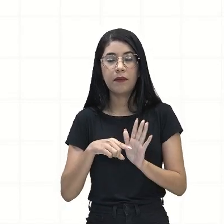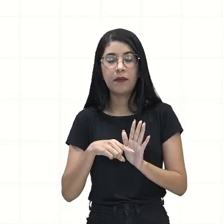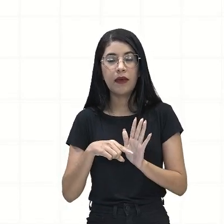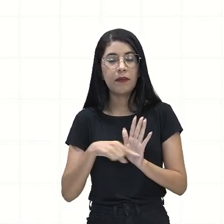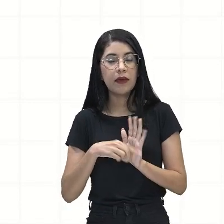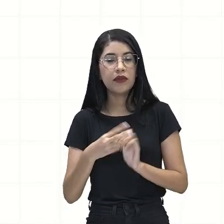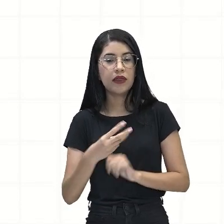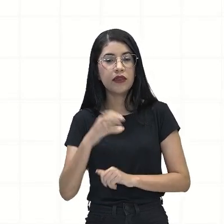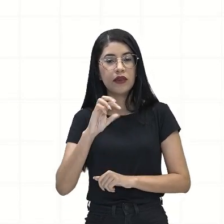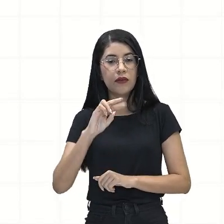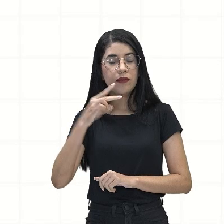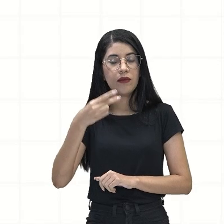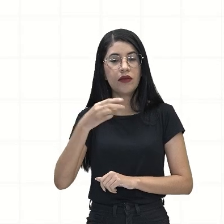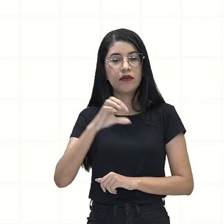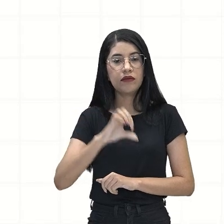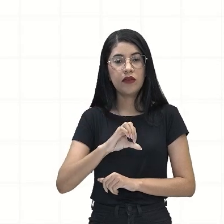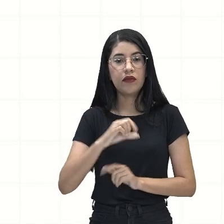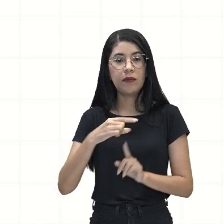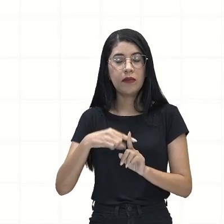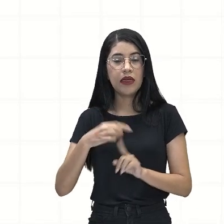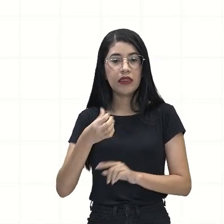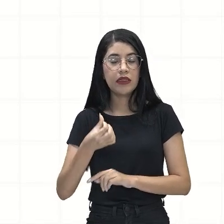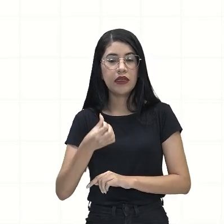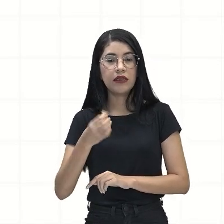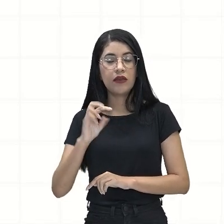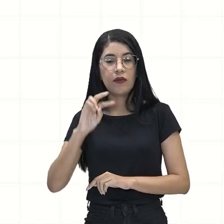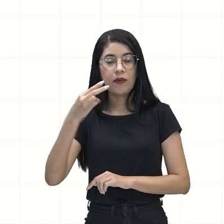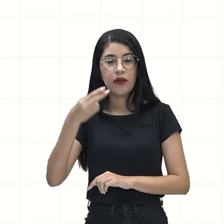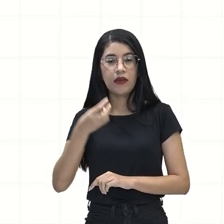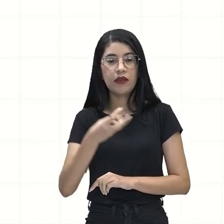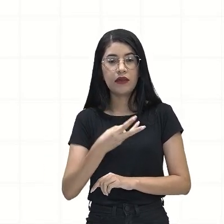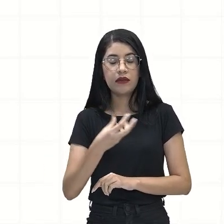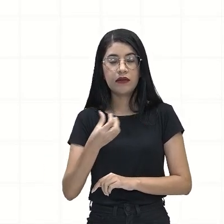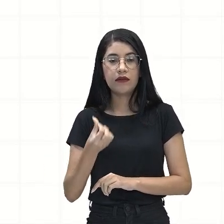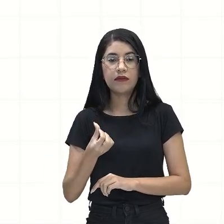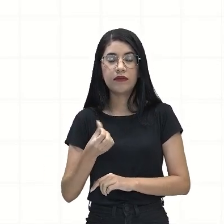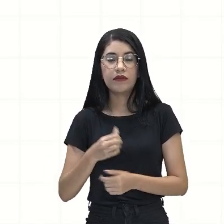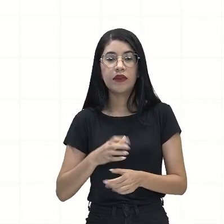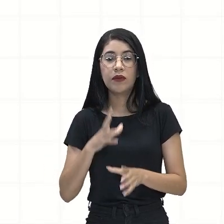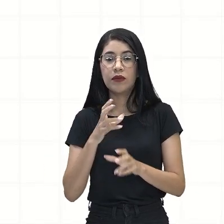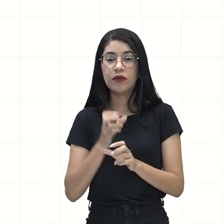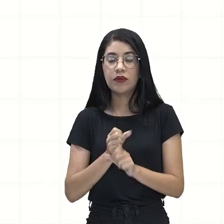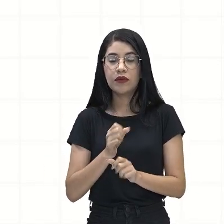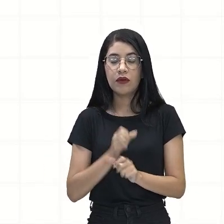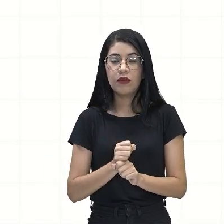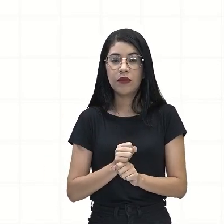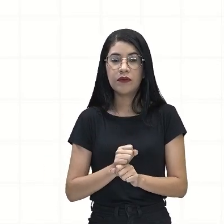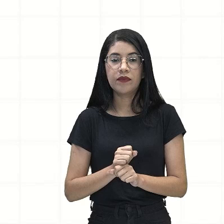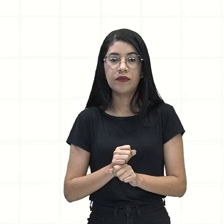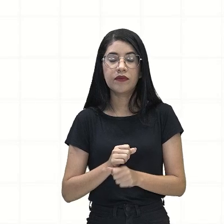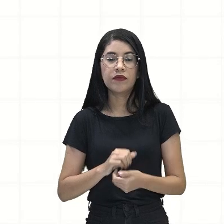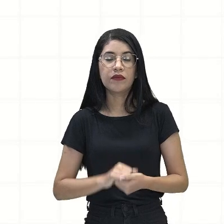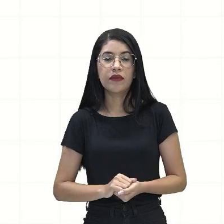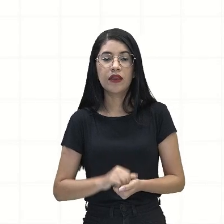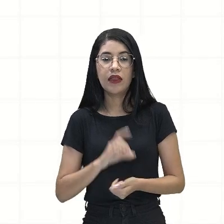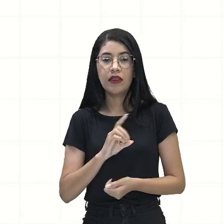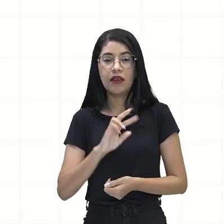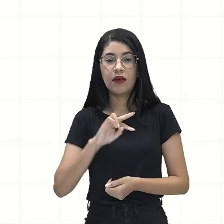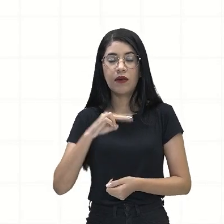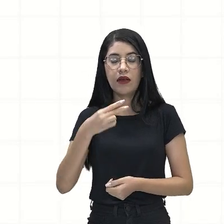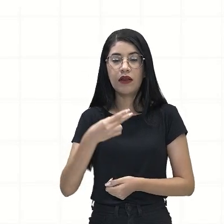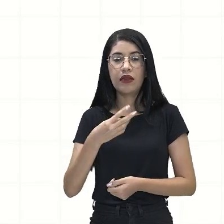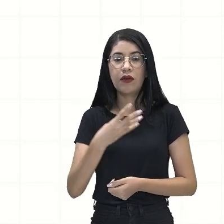9, mais 6 ao quadrado é 36. Então, essa soma aqui, né, d ao quadrado é